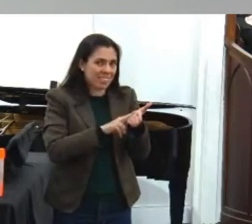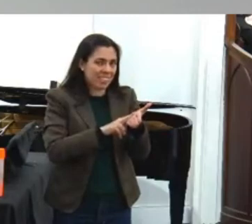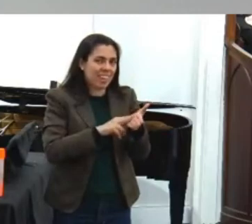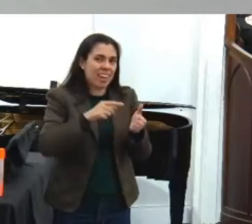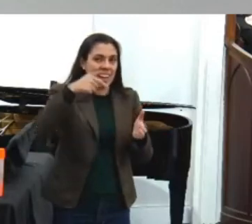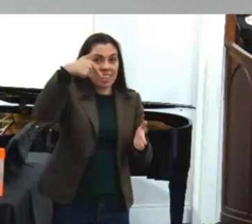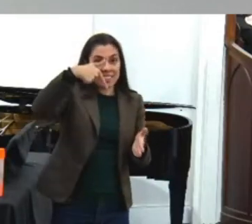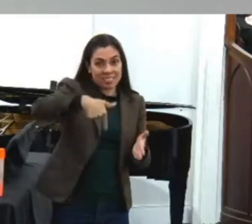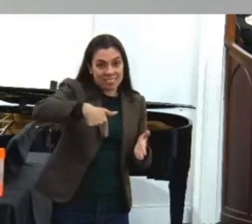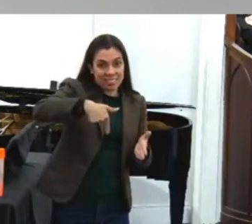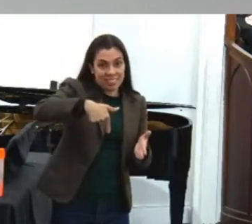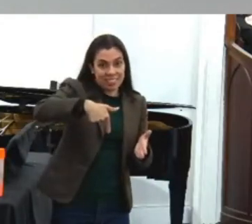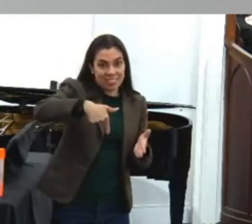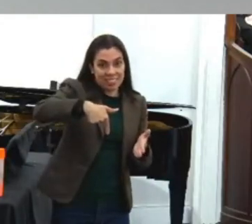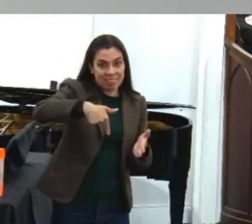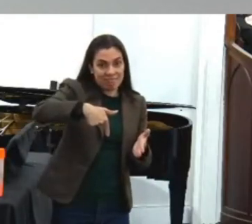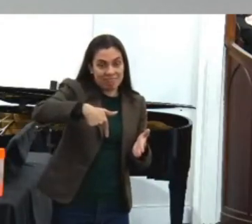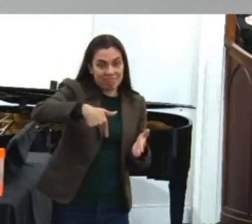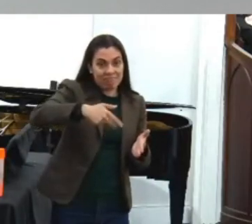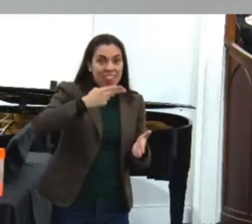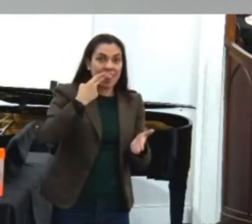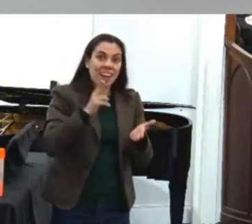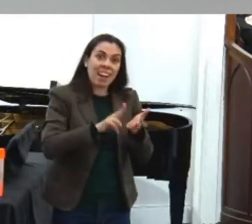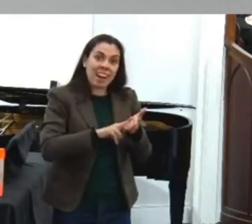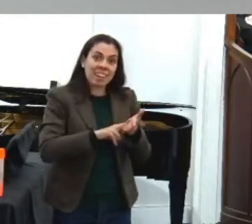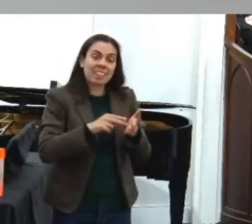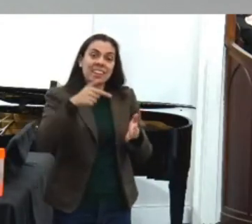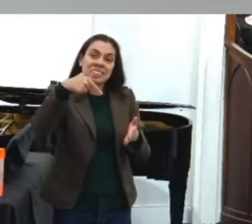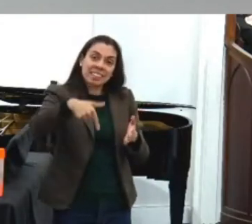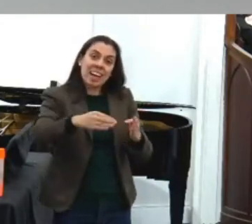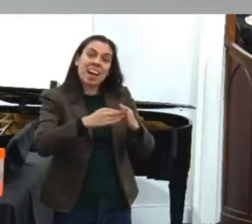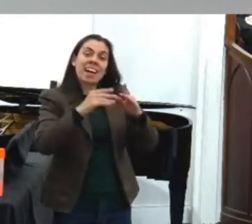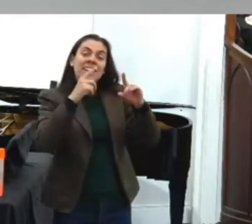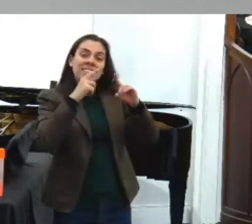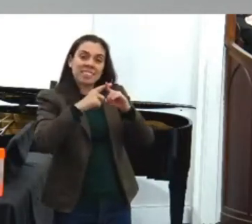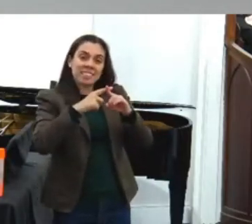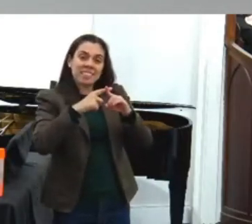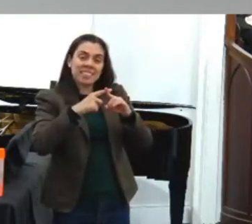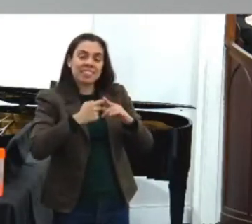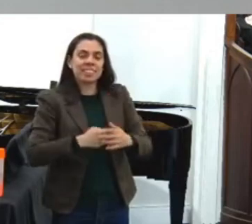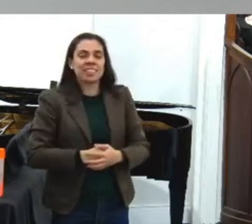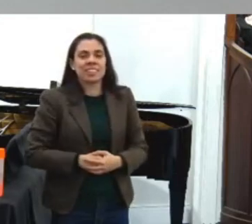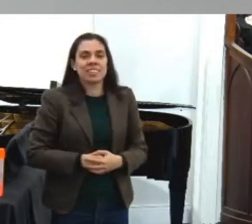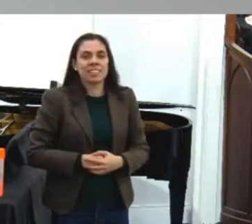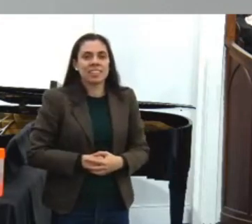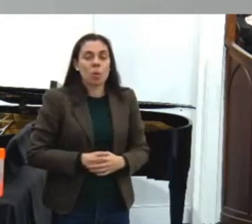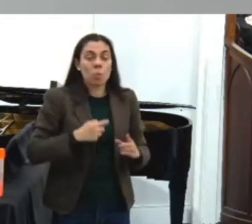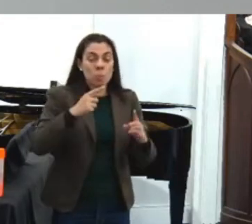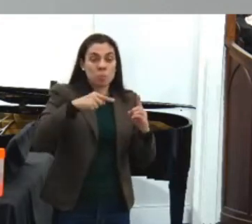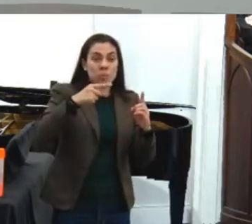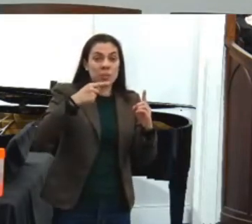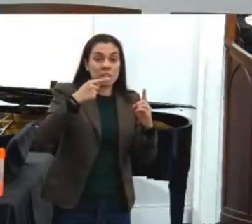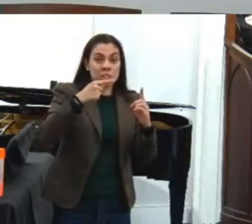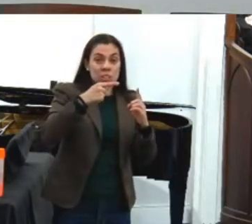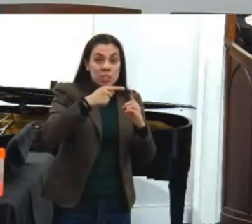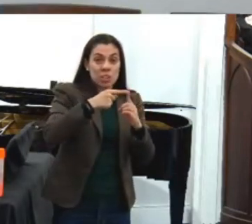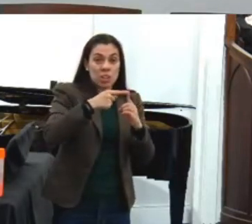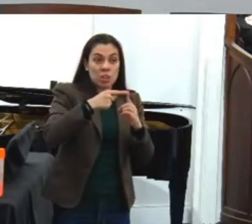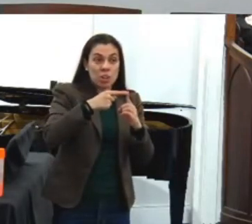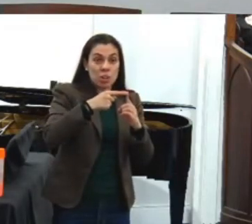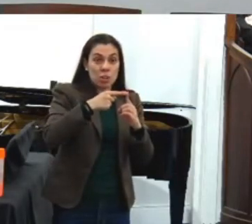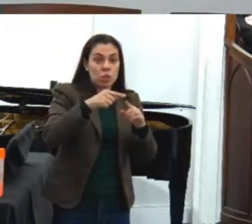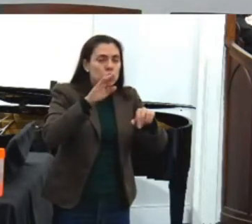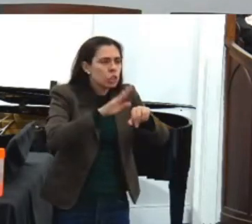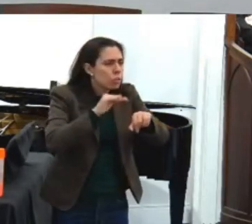cartas às 7 igrejas da Ásia. Essas cartas são escritas com o propósito de